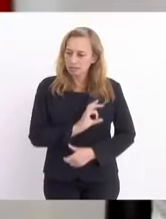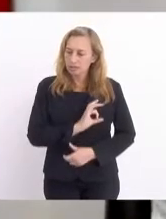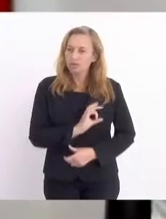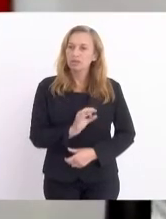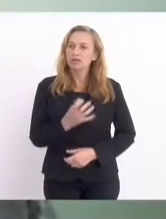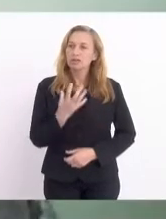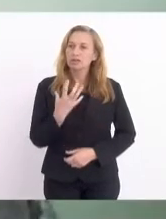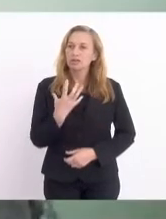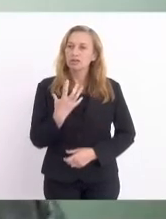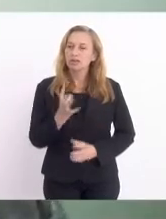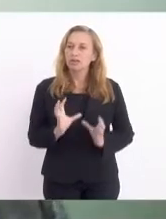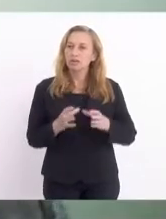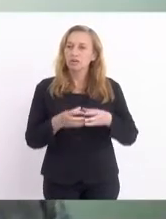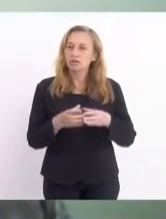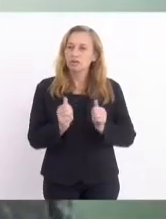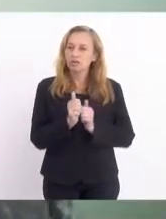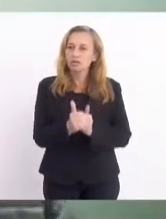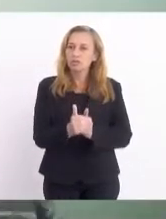Acompanho o parecer da CCJ.